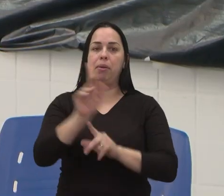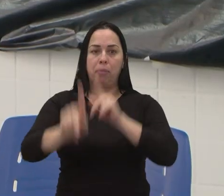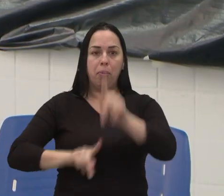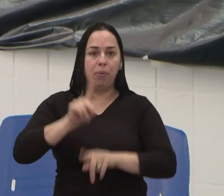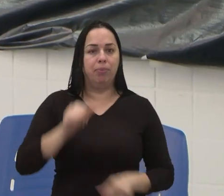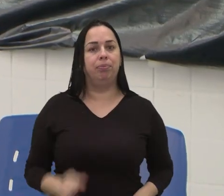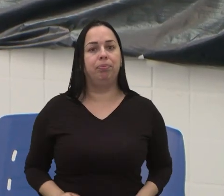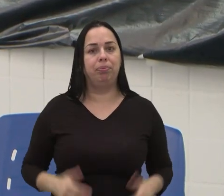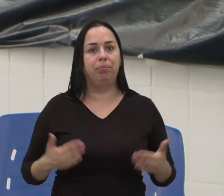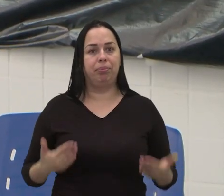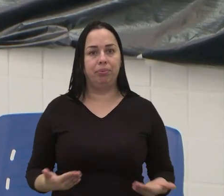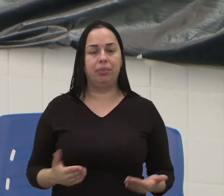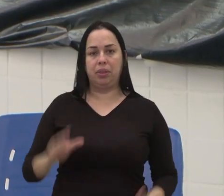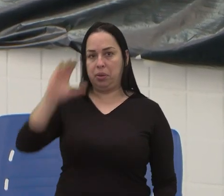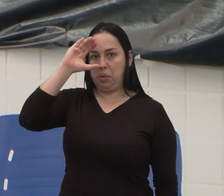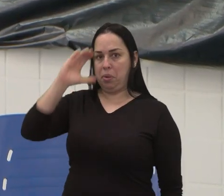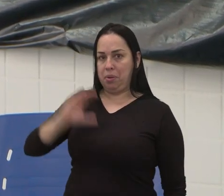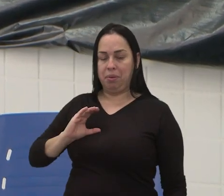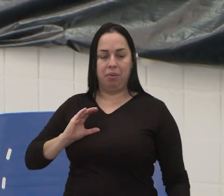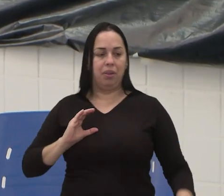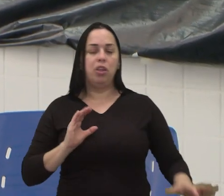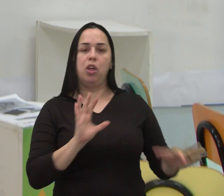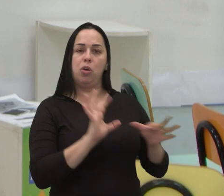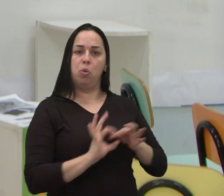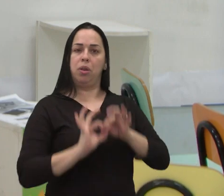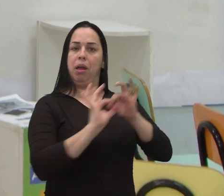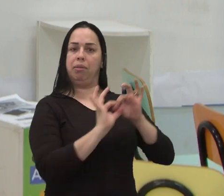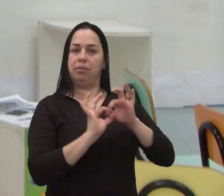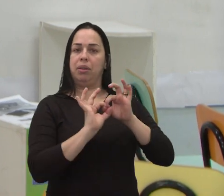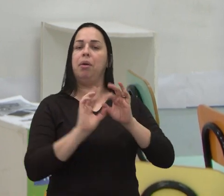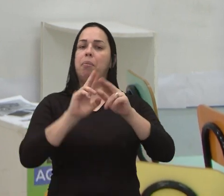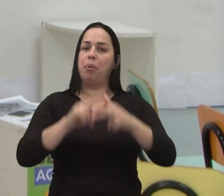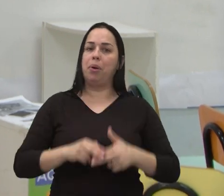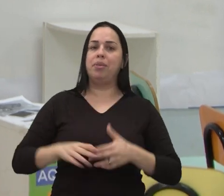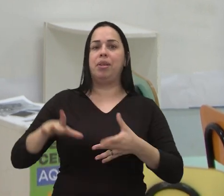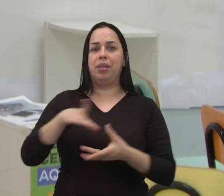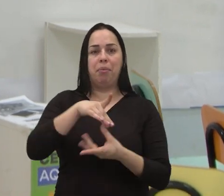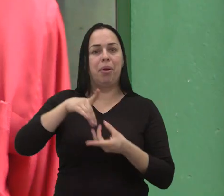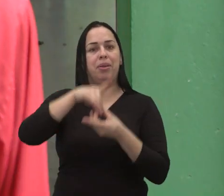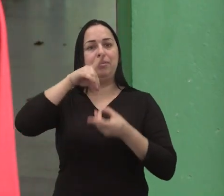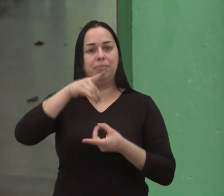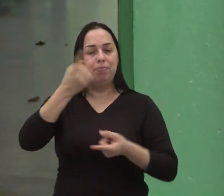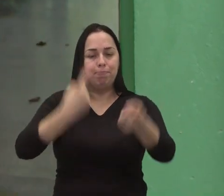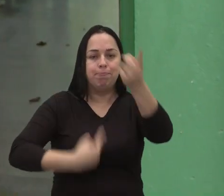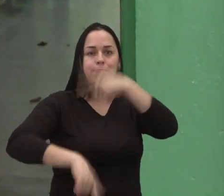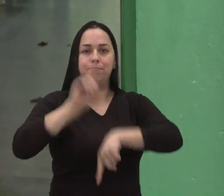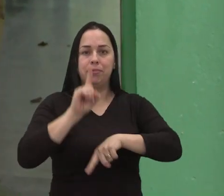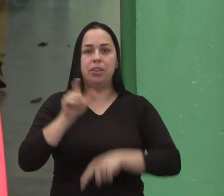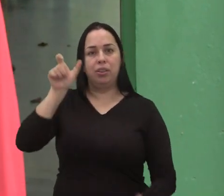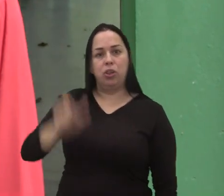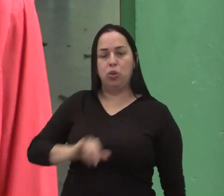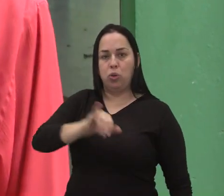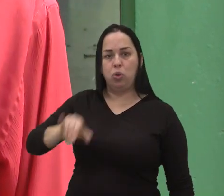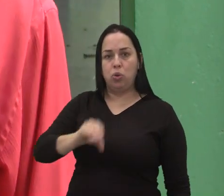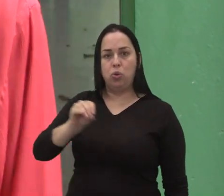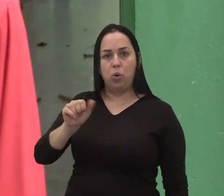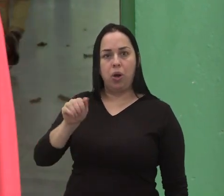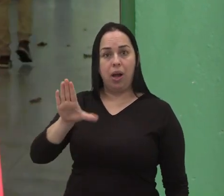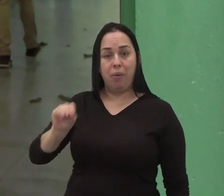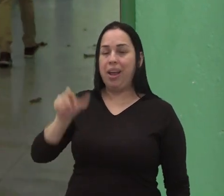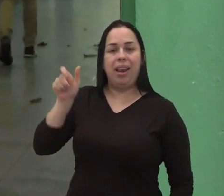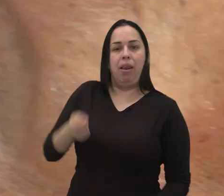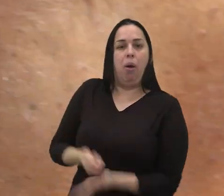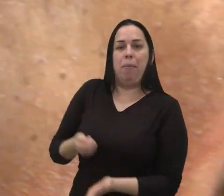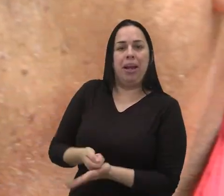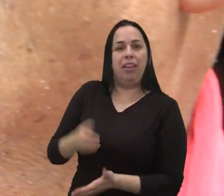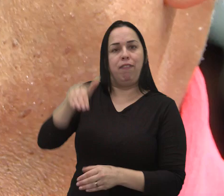Com exemplos assim, de cidadania e união, a democracia supera barreiras. Para o seu João, por exemplo, o voto não é mais